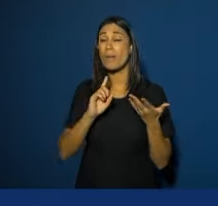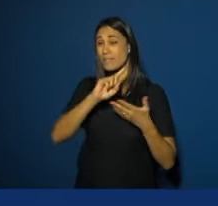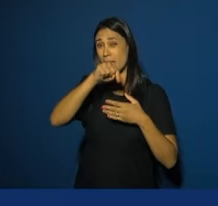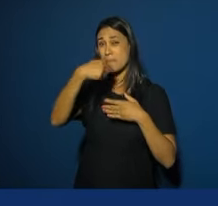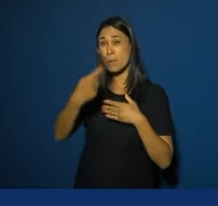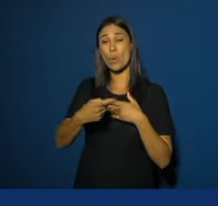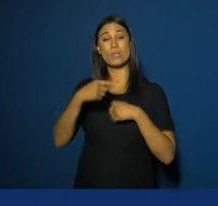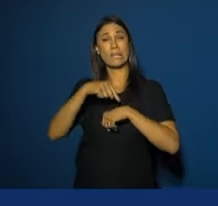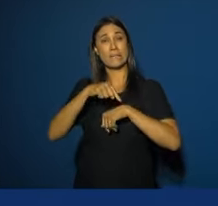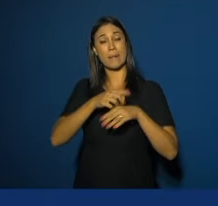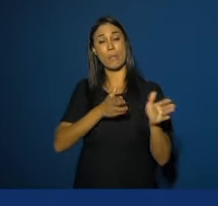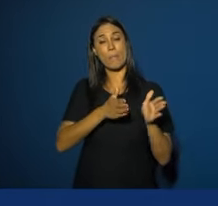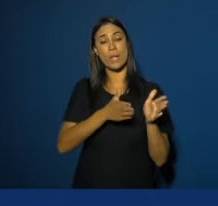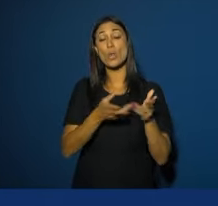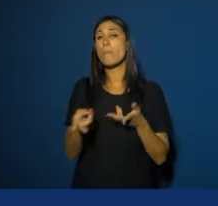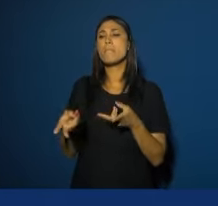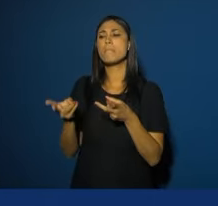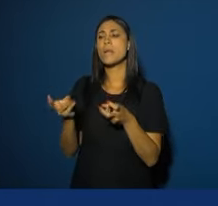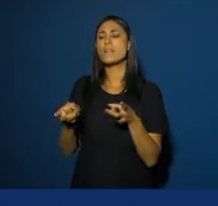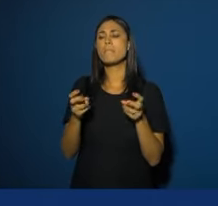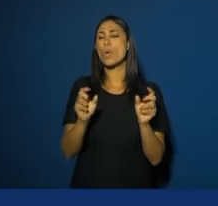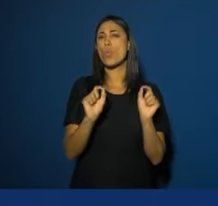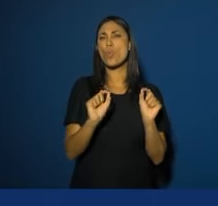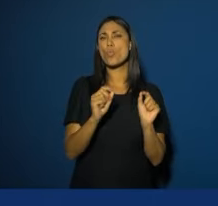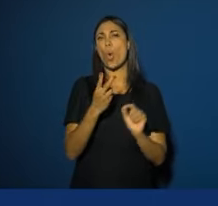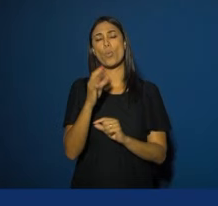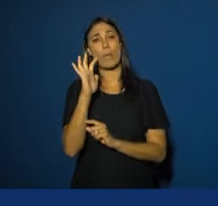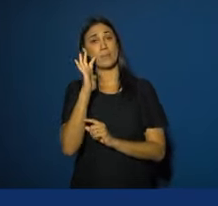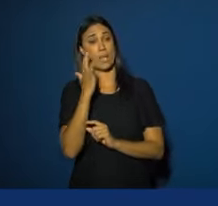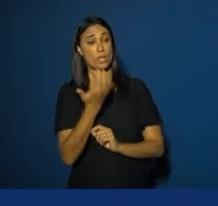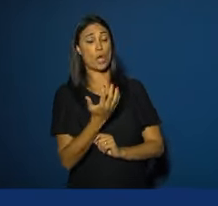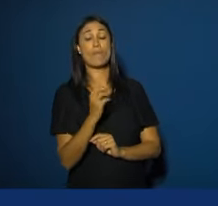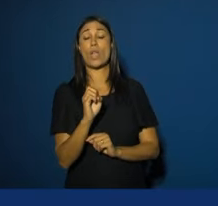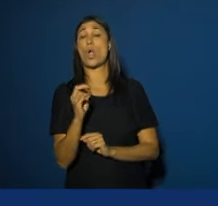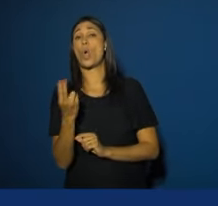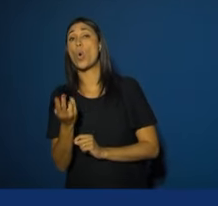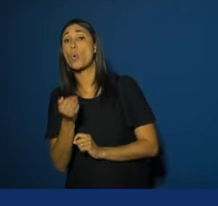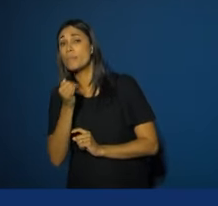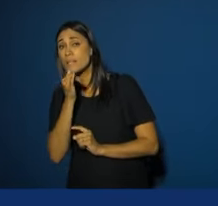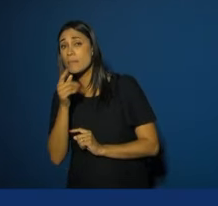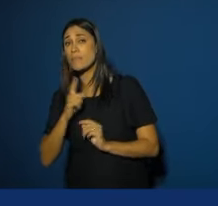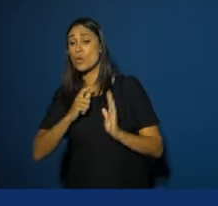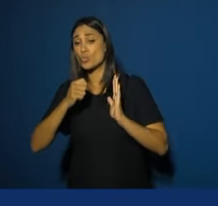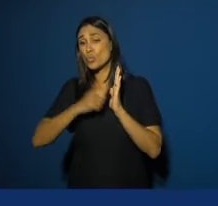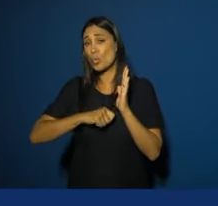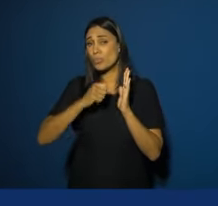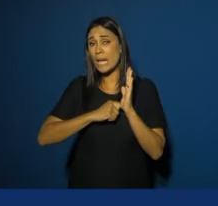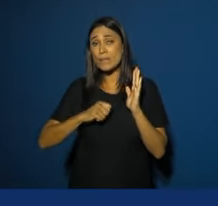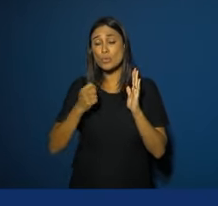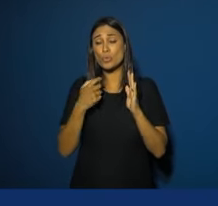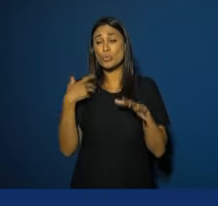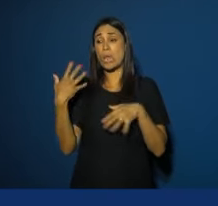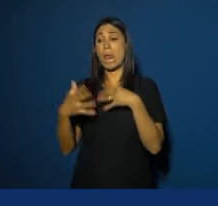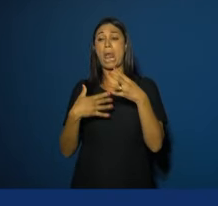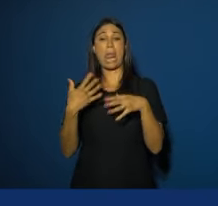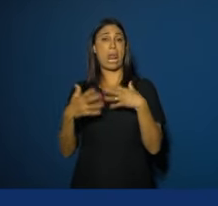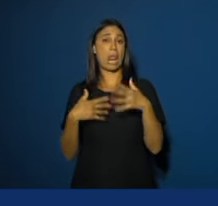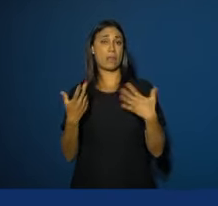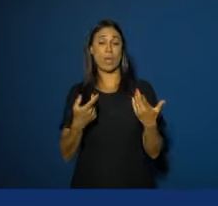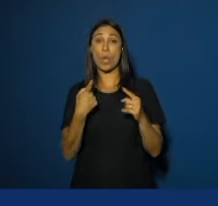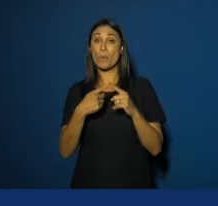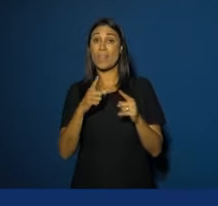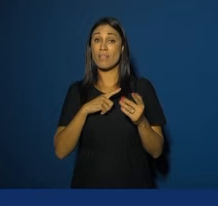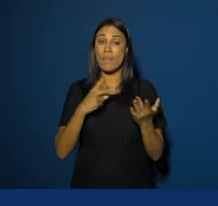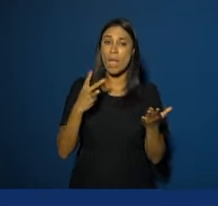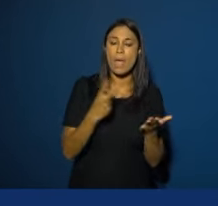temporal inteiro percebeu-se que ou se resolve essas questões ou fica-se com os contratos todos desequilibrados porque o